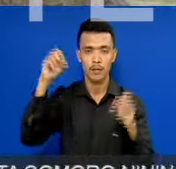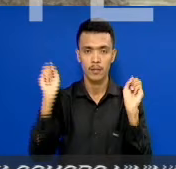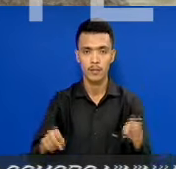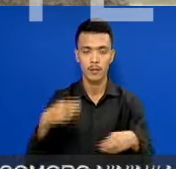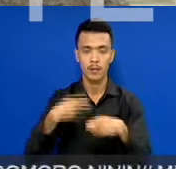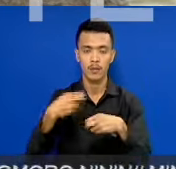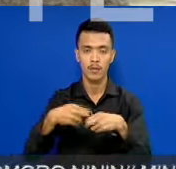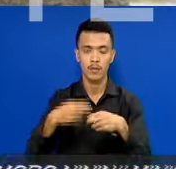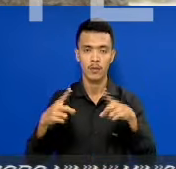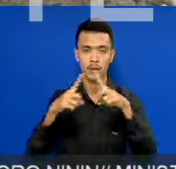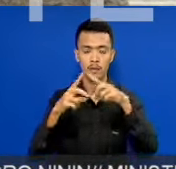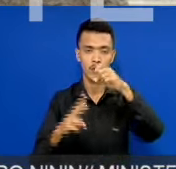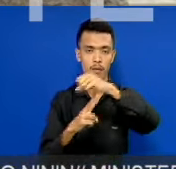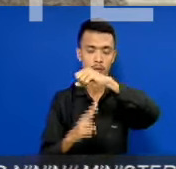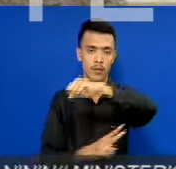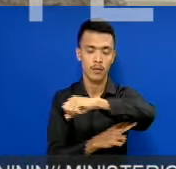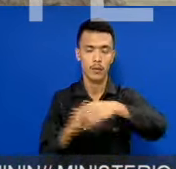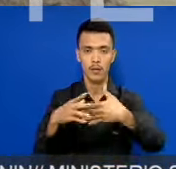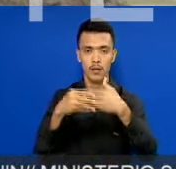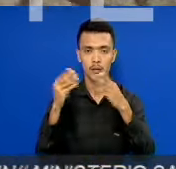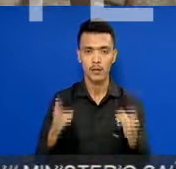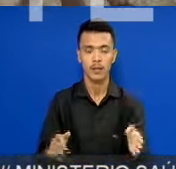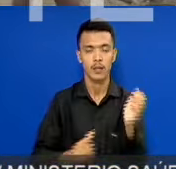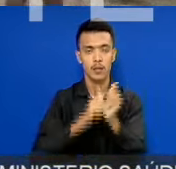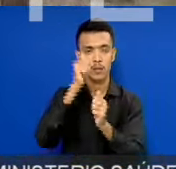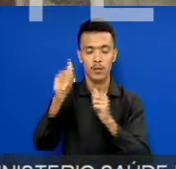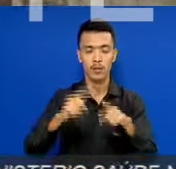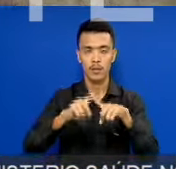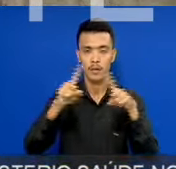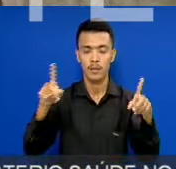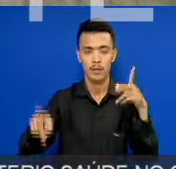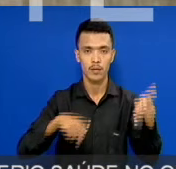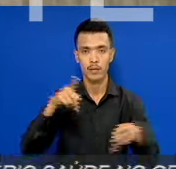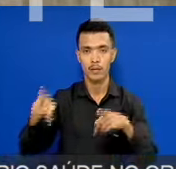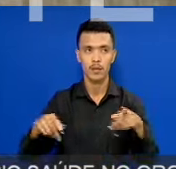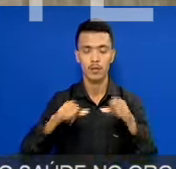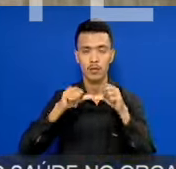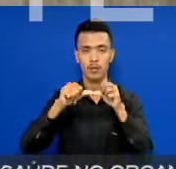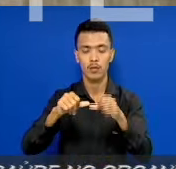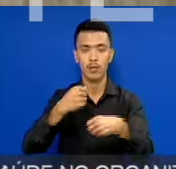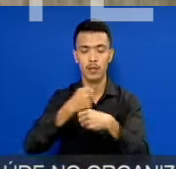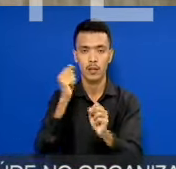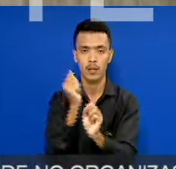kondisi ponte mas que autoridade fon atenção mai be comunidade continua halo